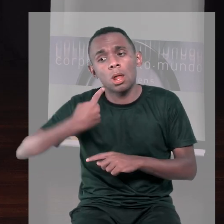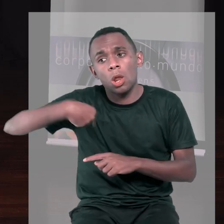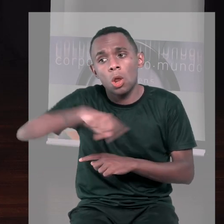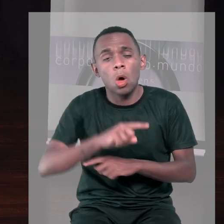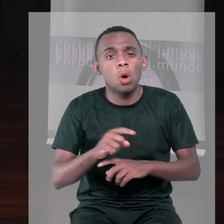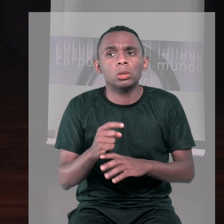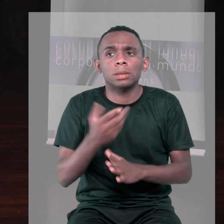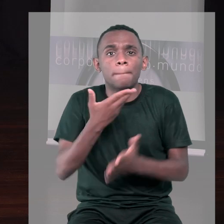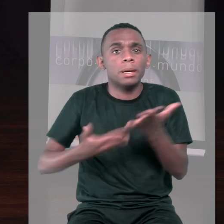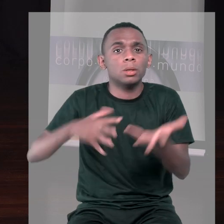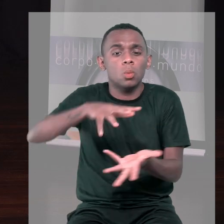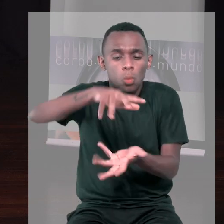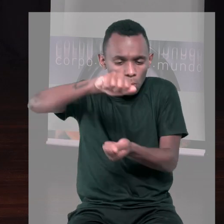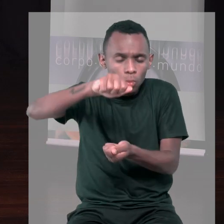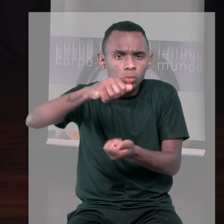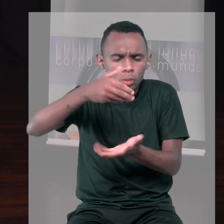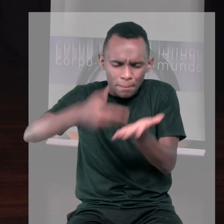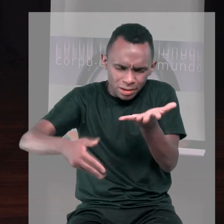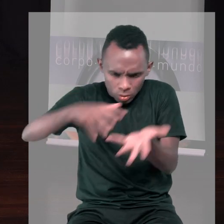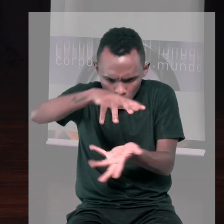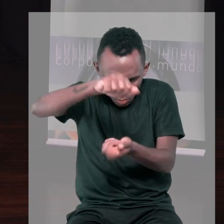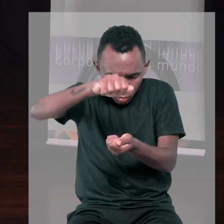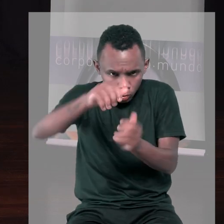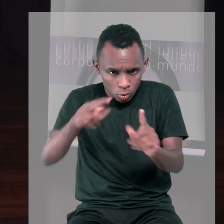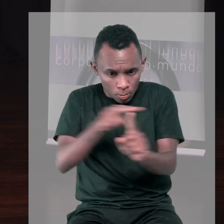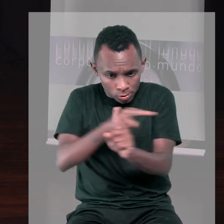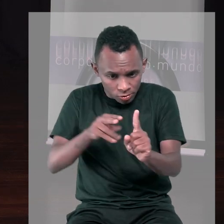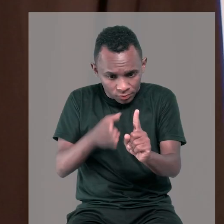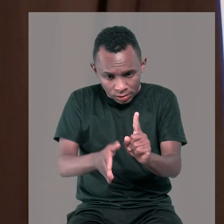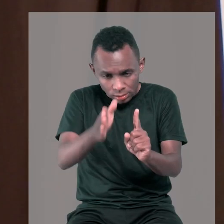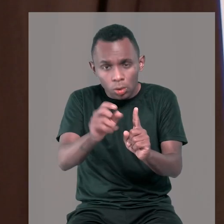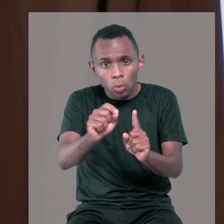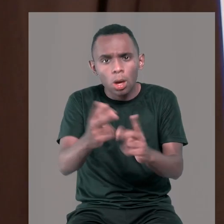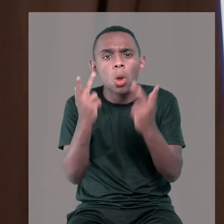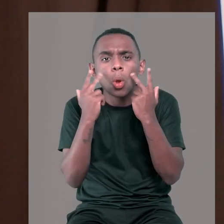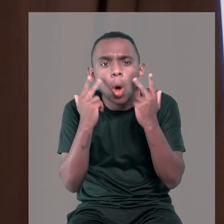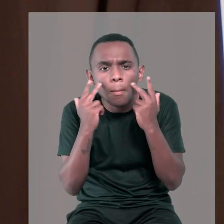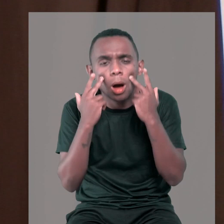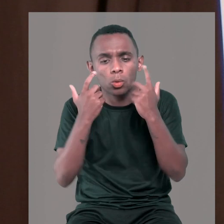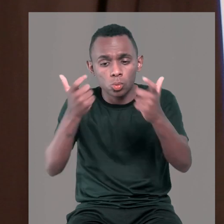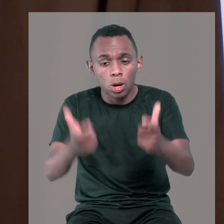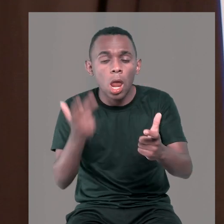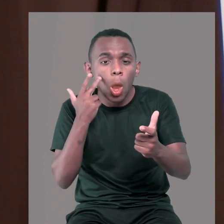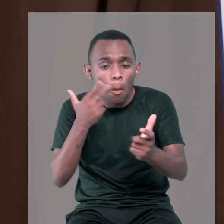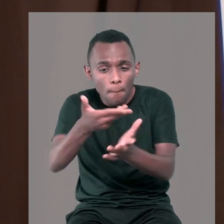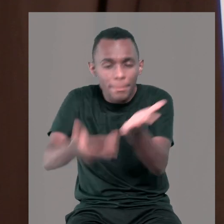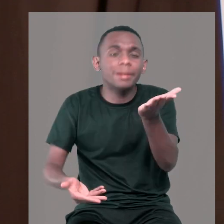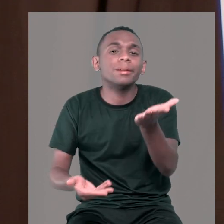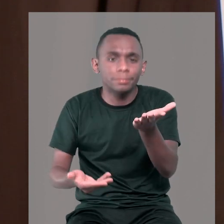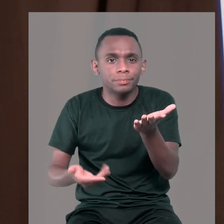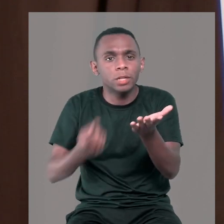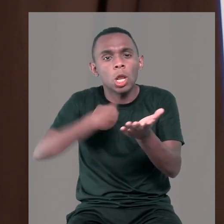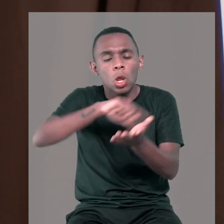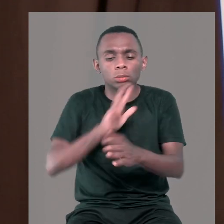elas ganham significado. Quais são as causas pelas quais nós perdemos o mundo? Que era um outro modo de